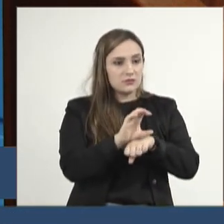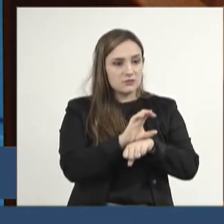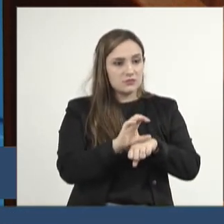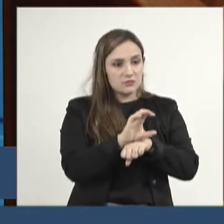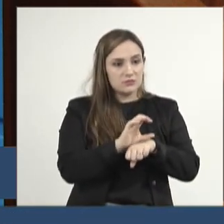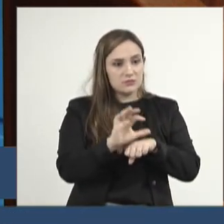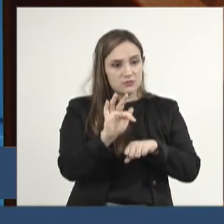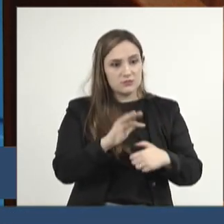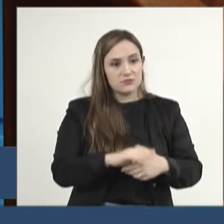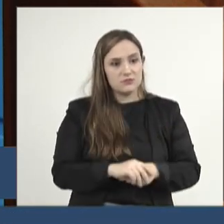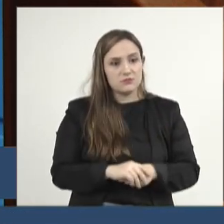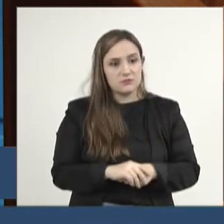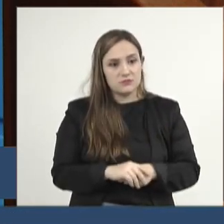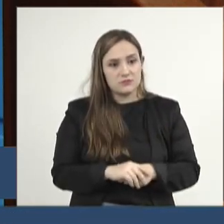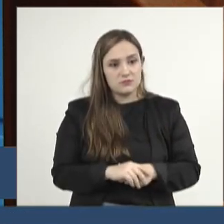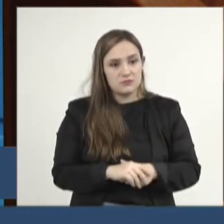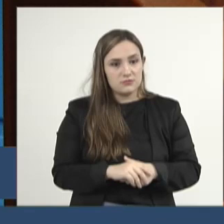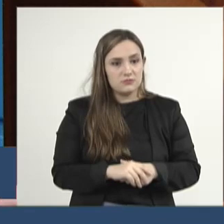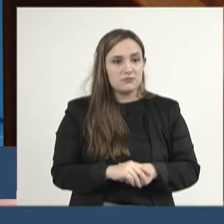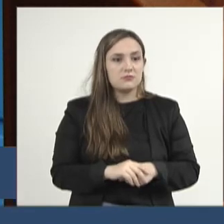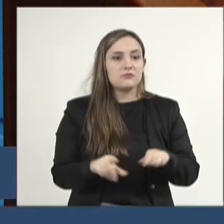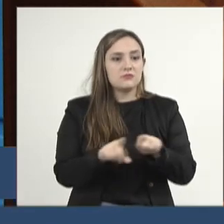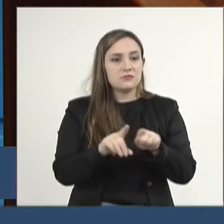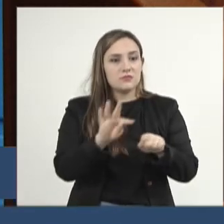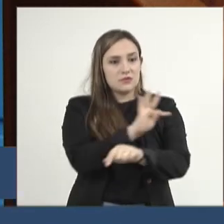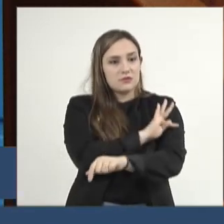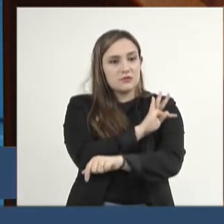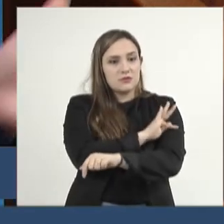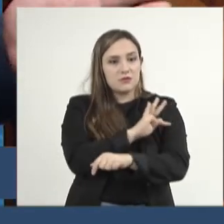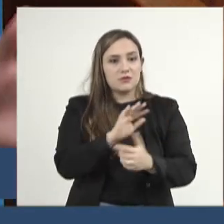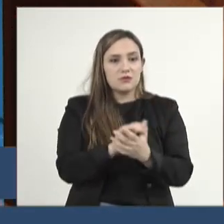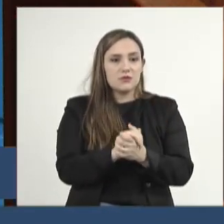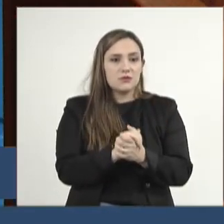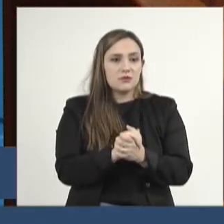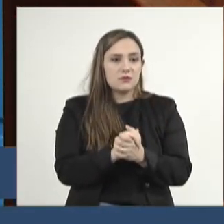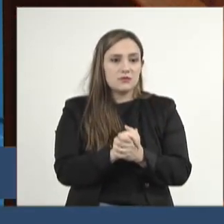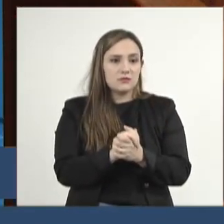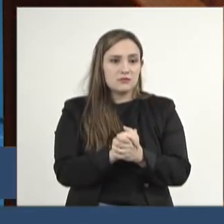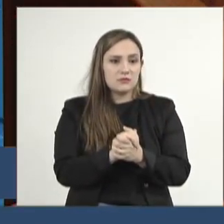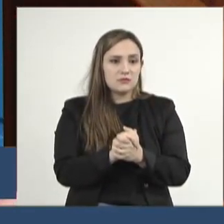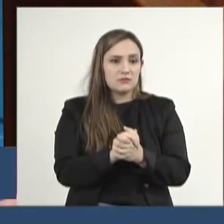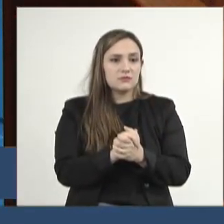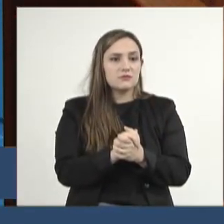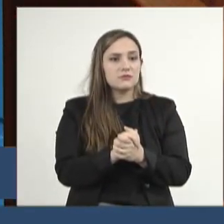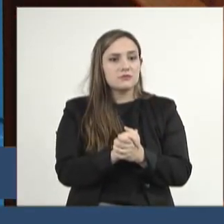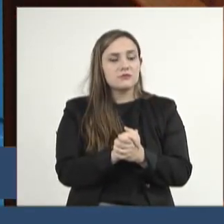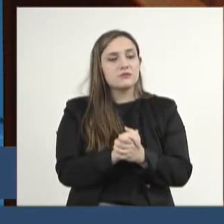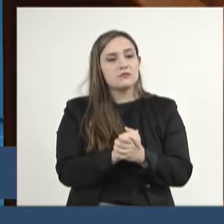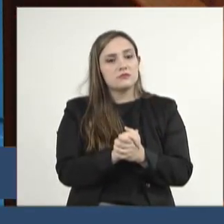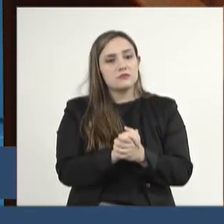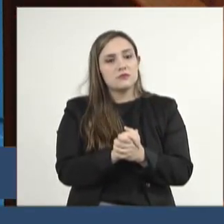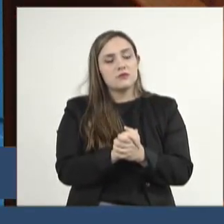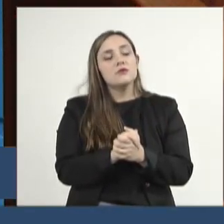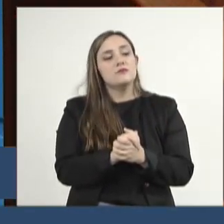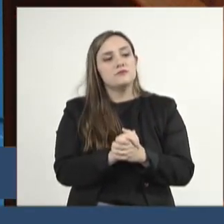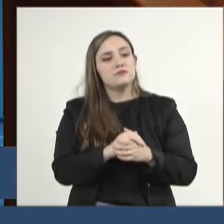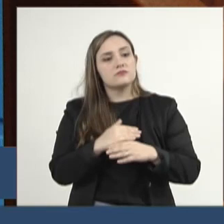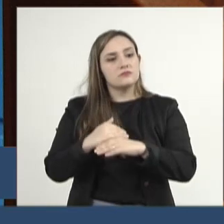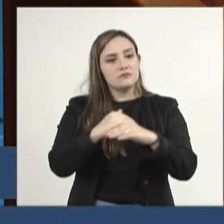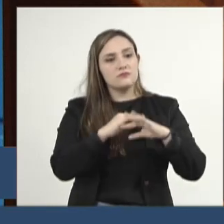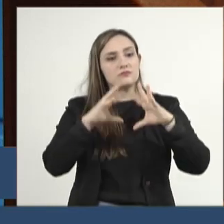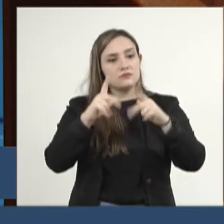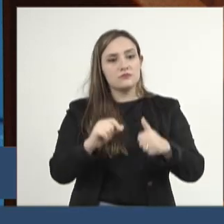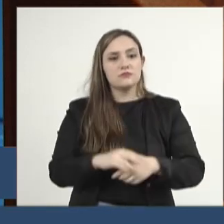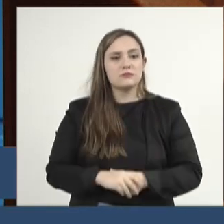pela juridicidade e pela técnica legislativa. Essa foi a opinião da unanimidade dos pares. Então, senhor presidente,